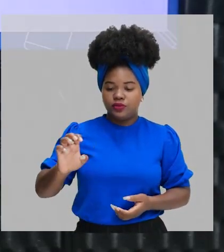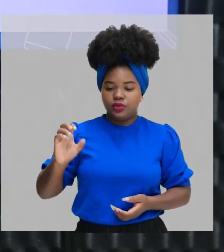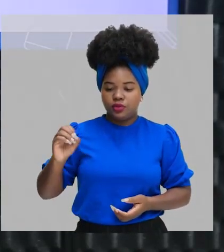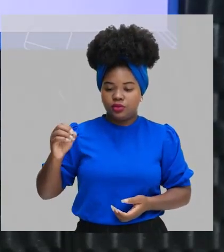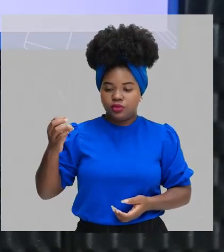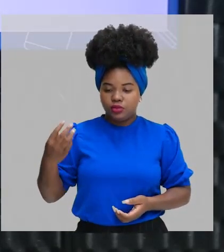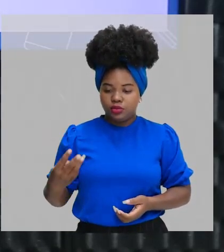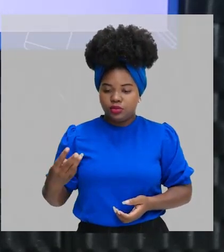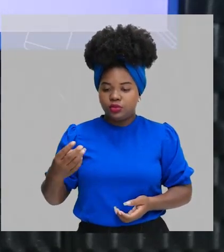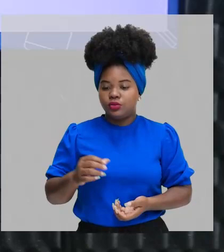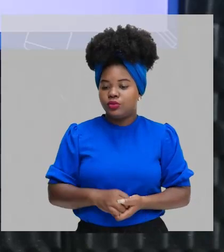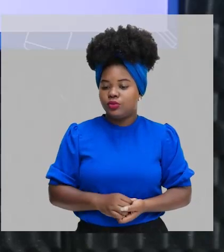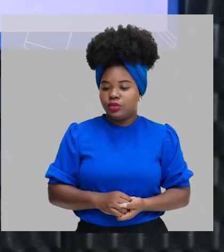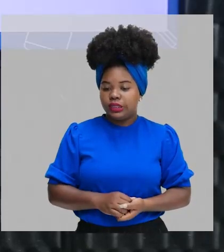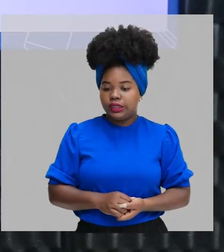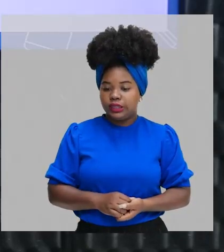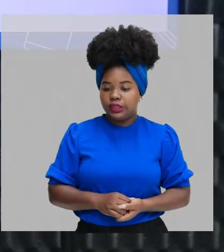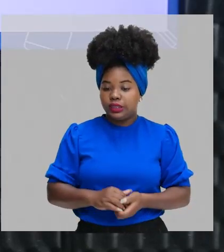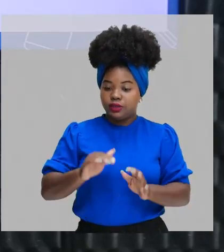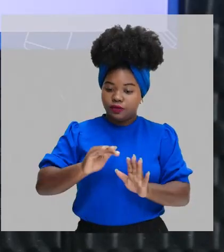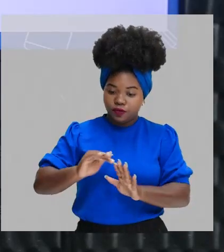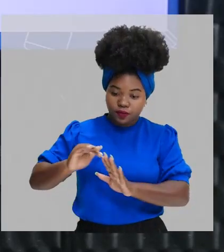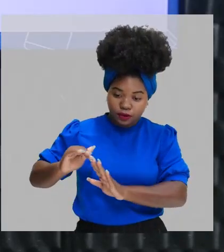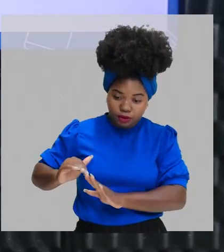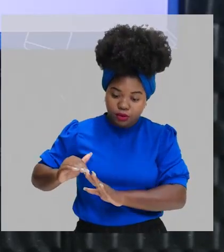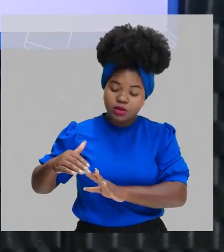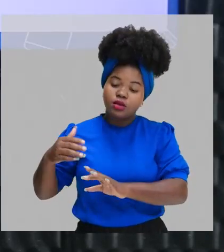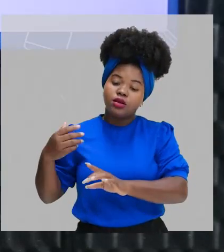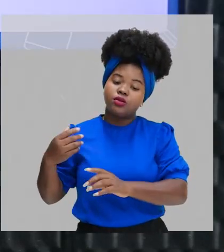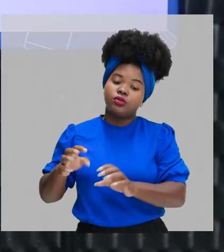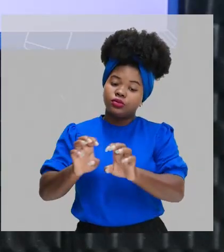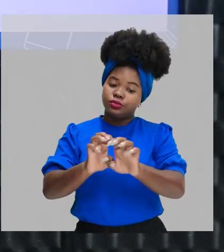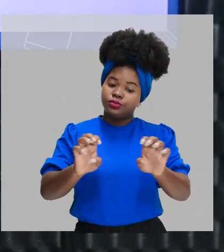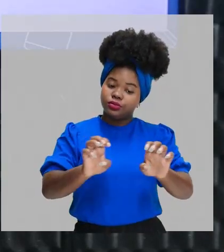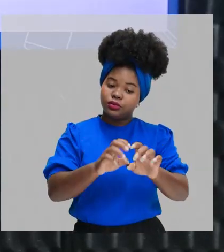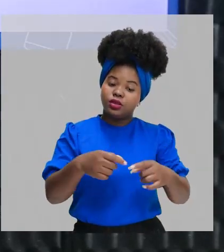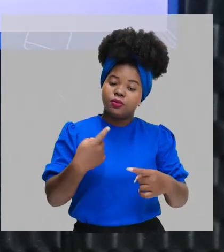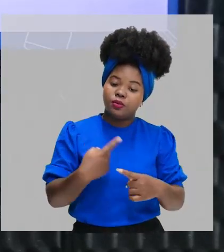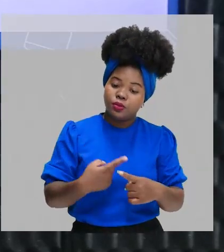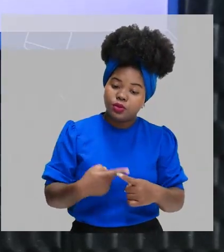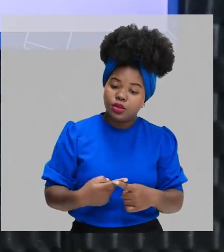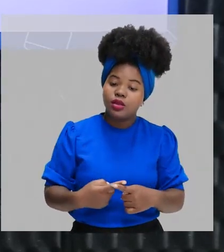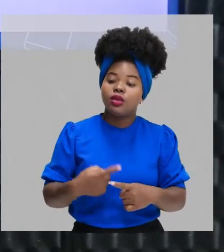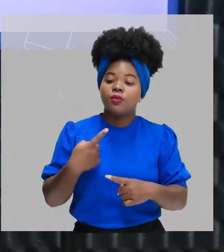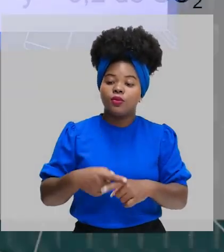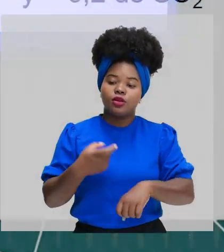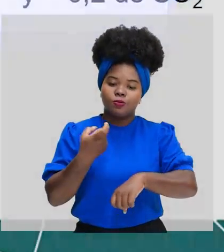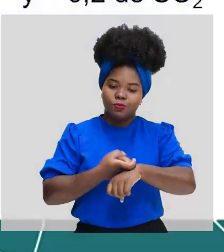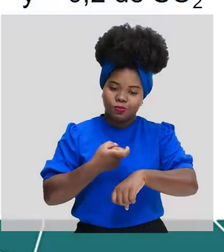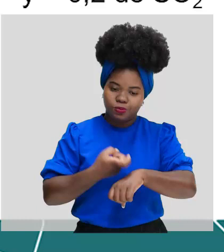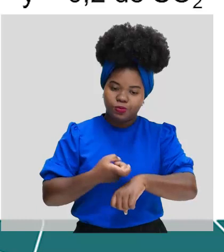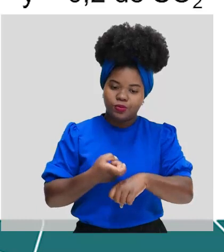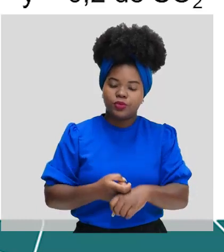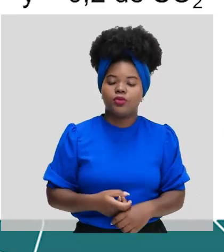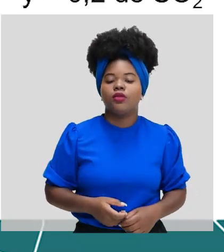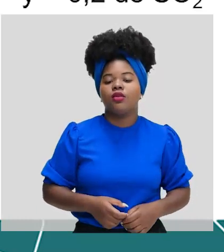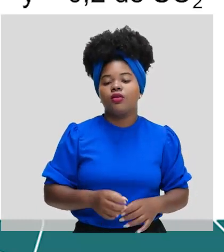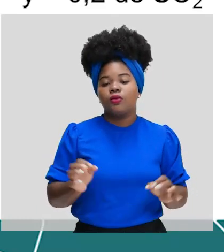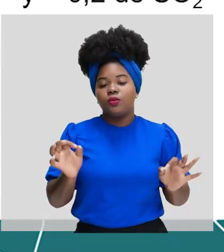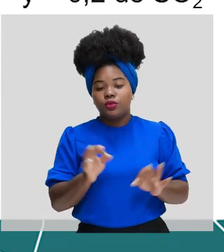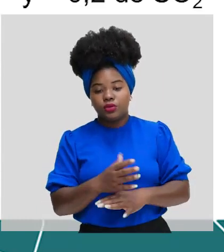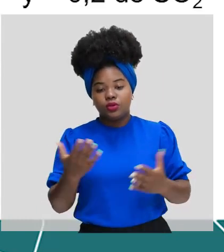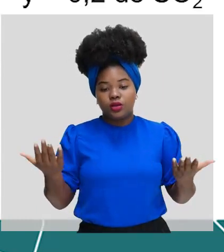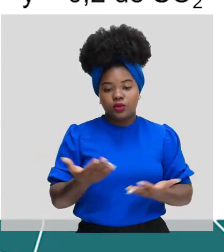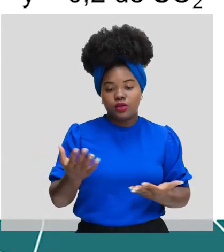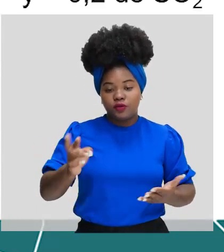cálculo, o óxido de ferro. Por quê? Porque justamente ele é um sólido. Show? Então, vamos à